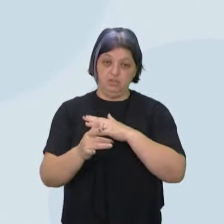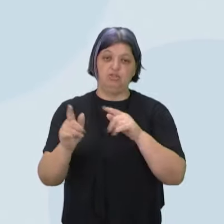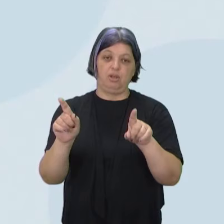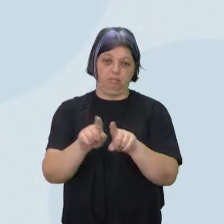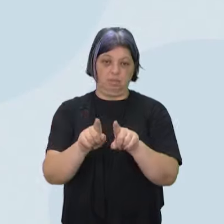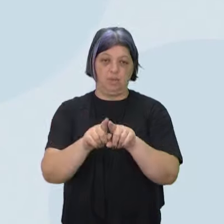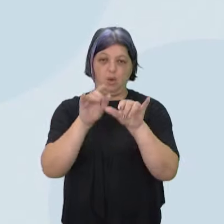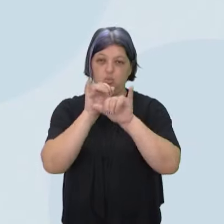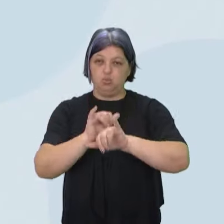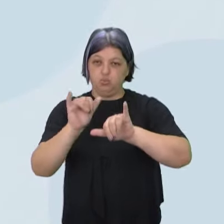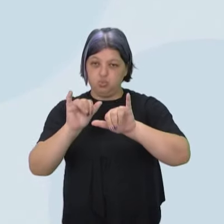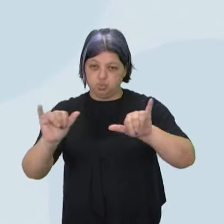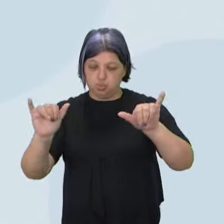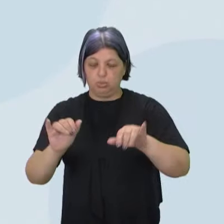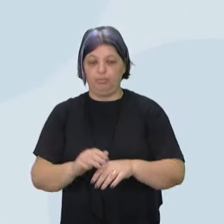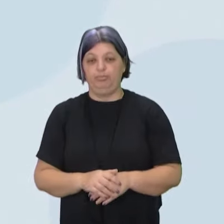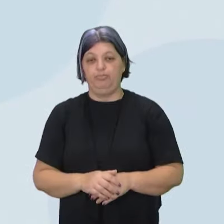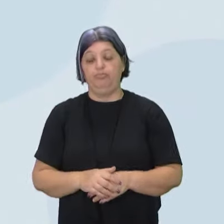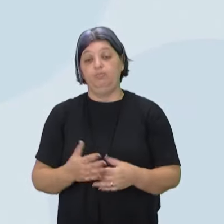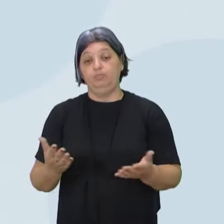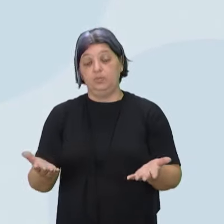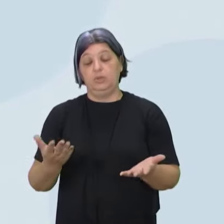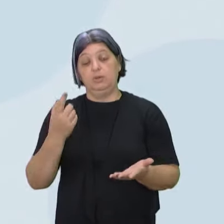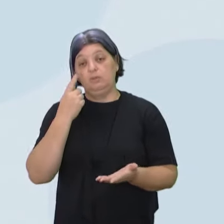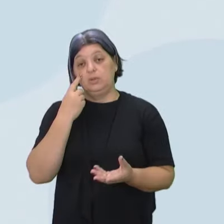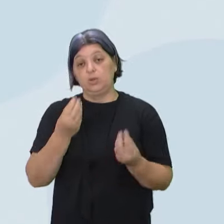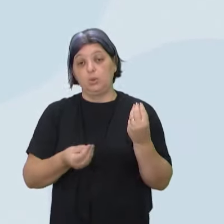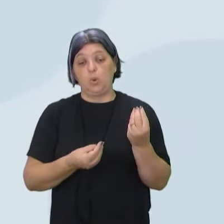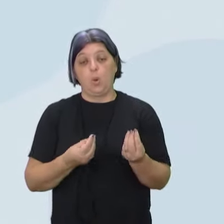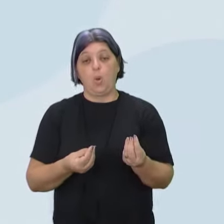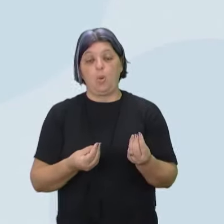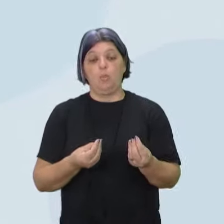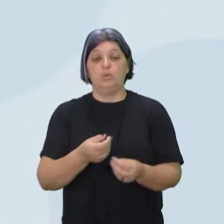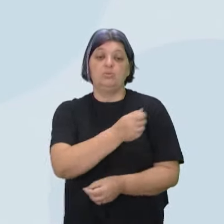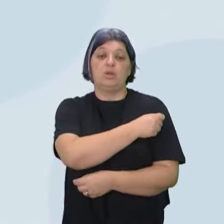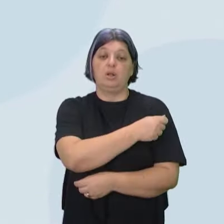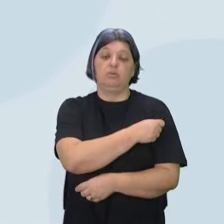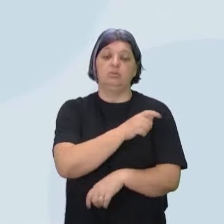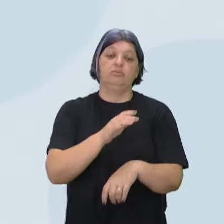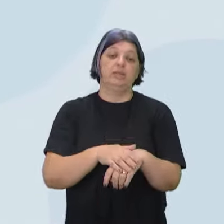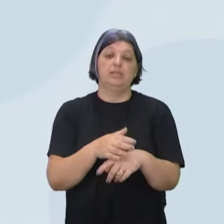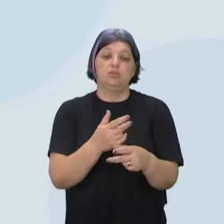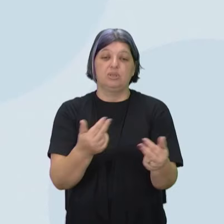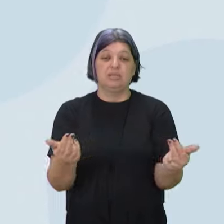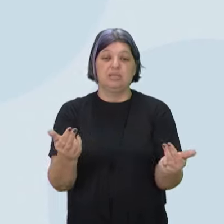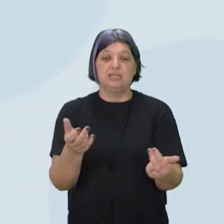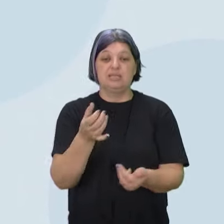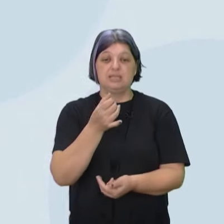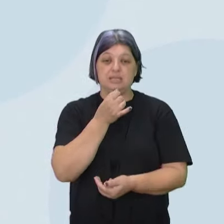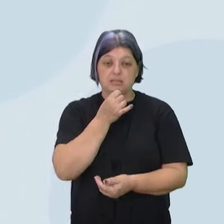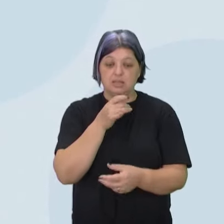isso vai depender aí de como os estudantes querem exemplificar,